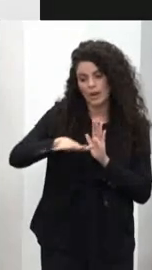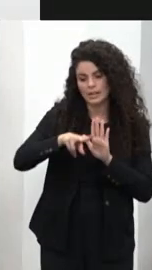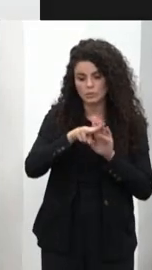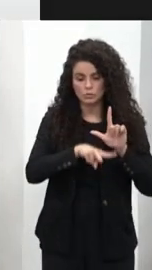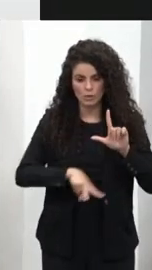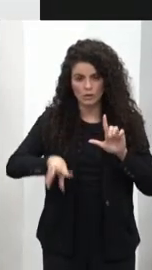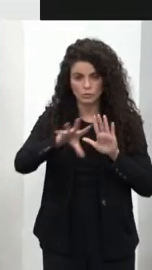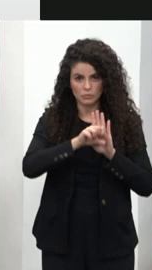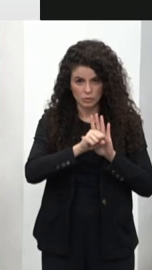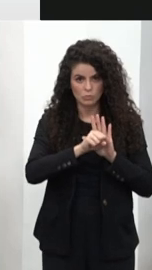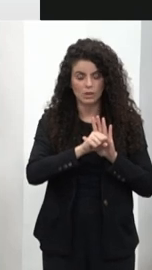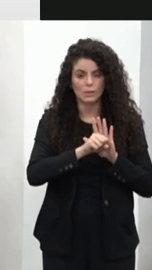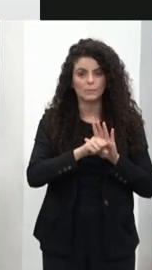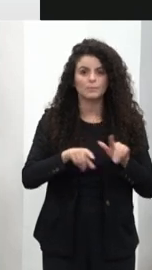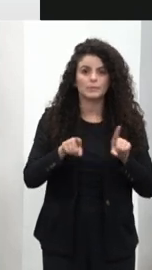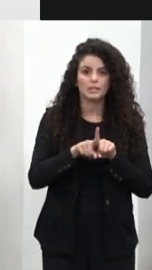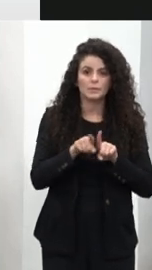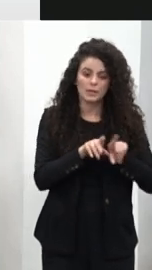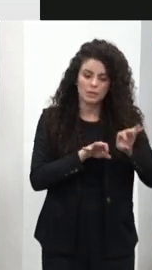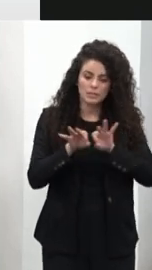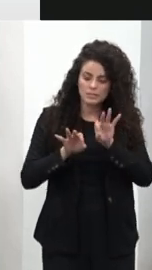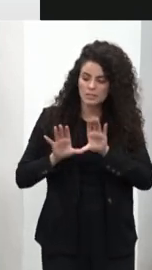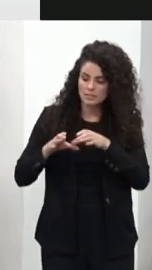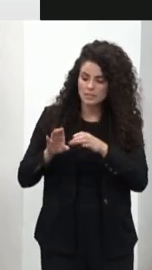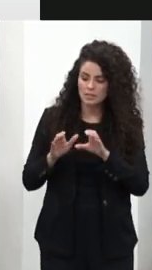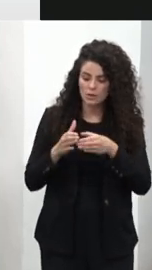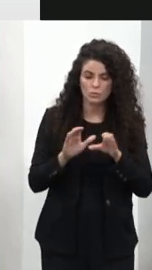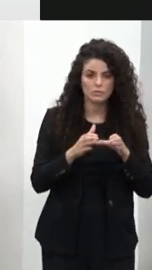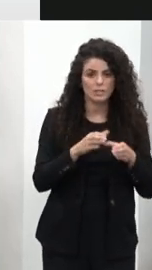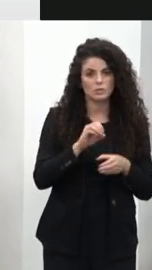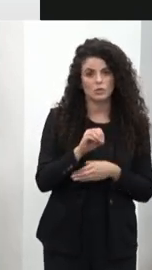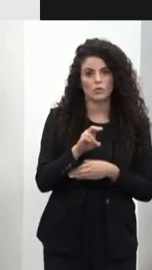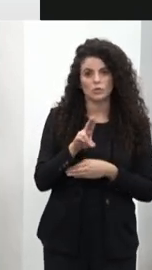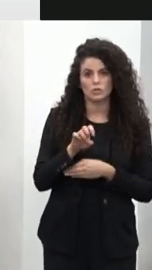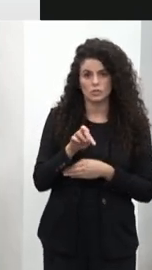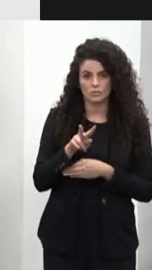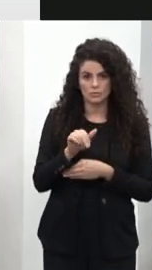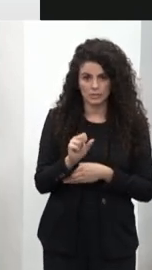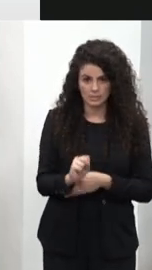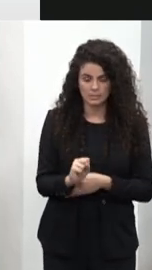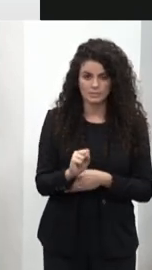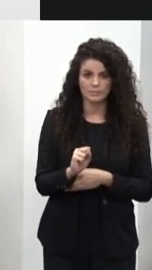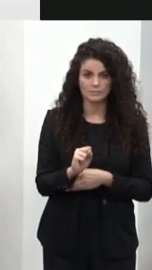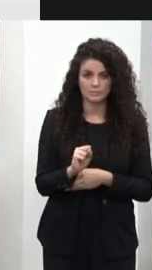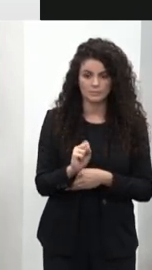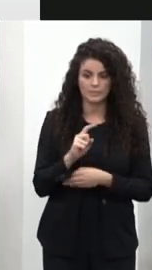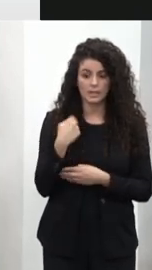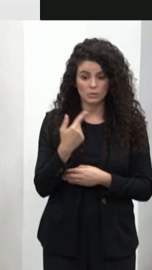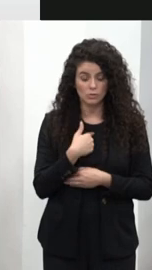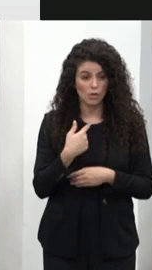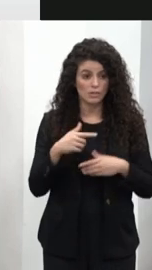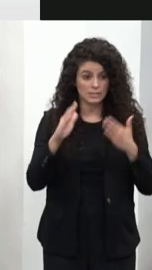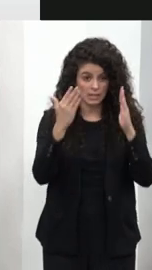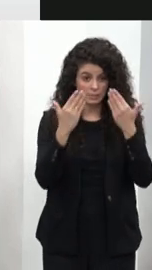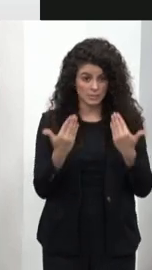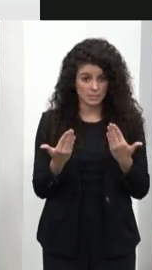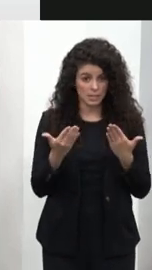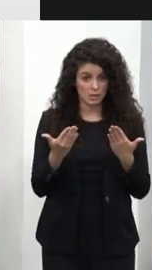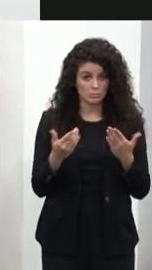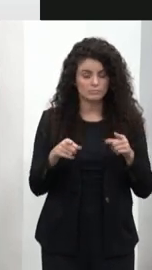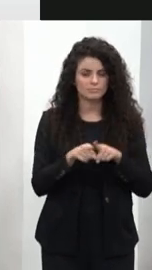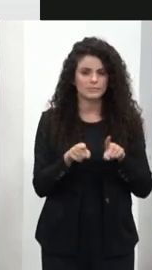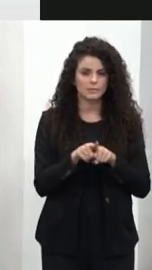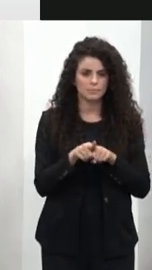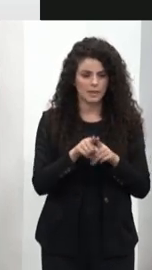para formação do comitê de organização das oitivas há também a revisão da minuta do edital de pareceristas avaliadores